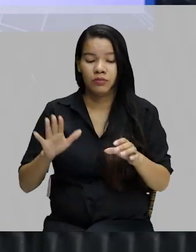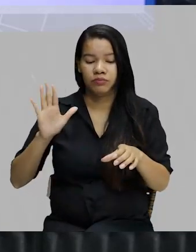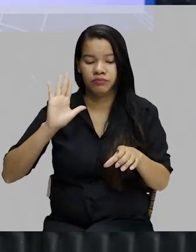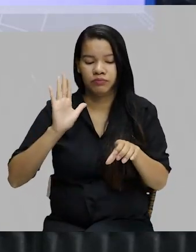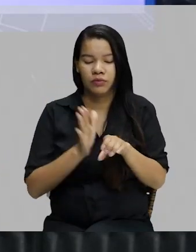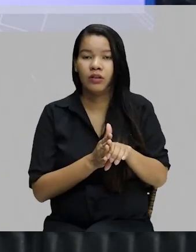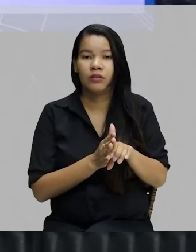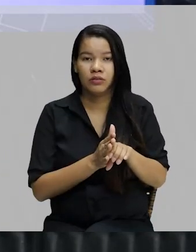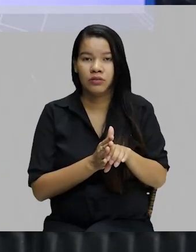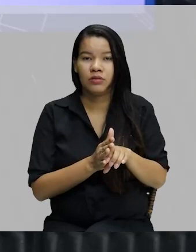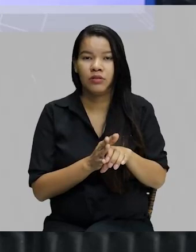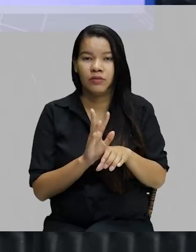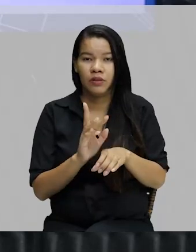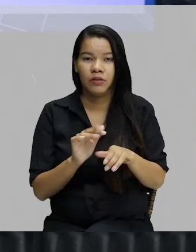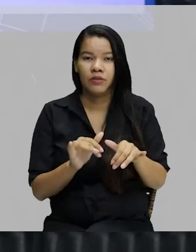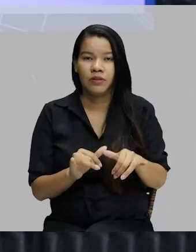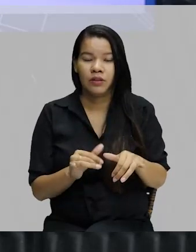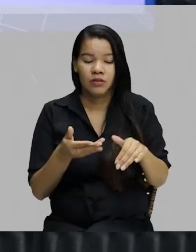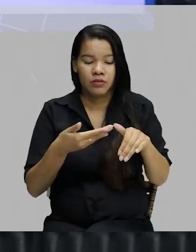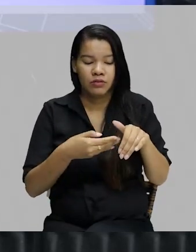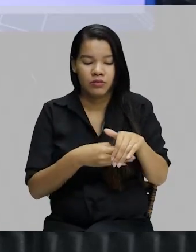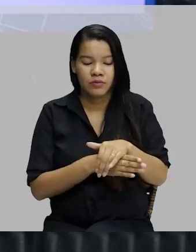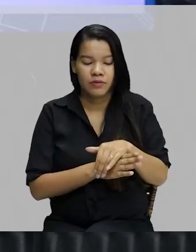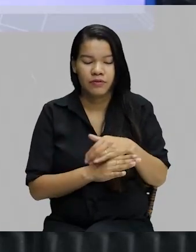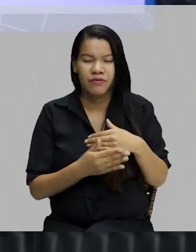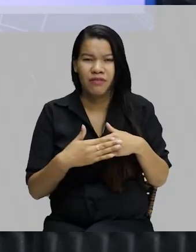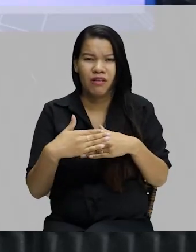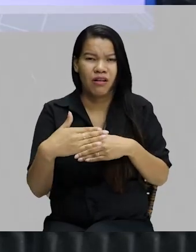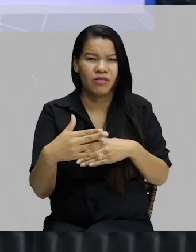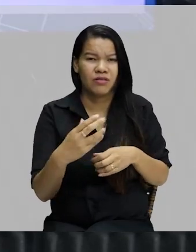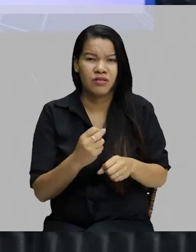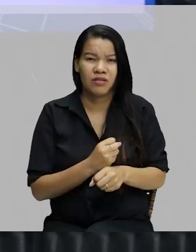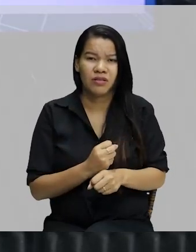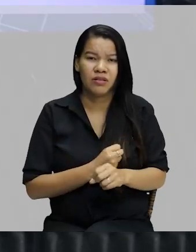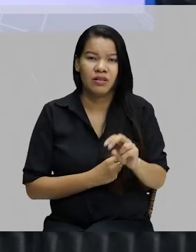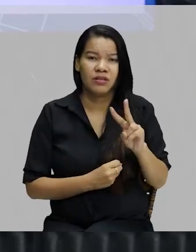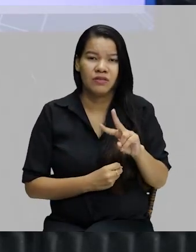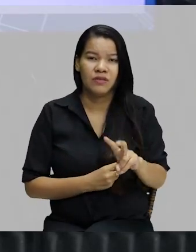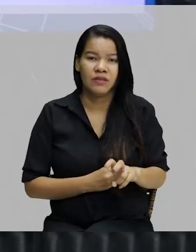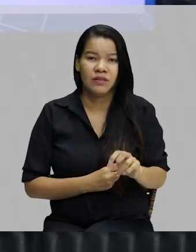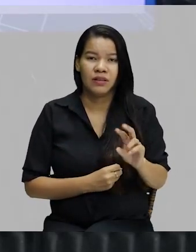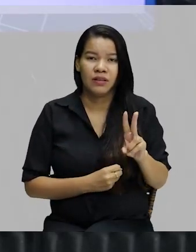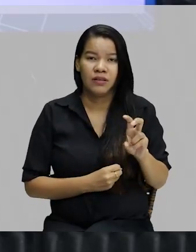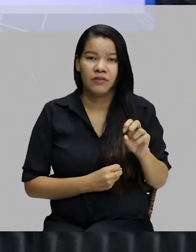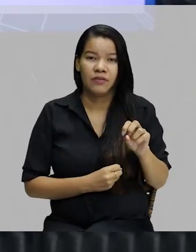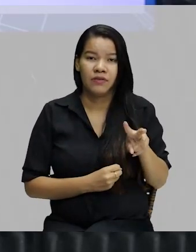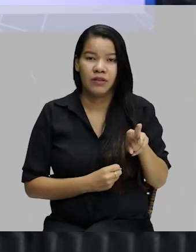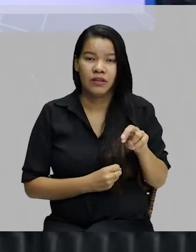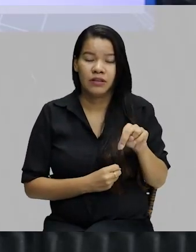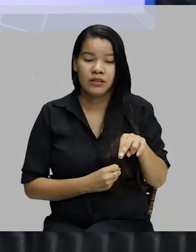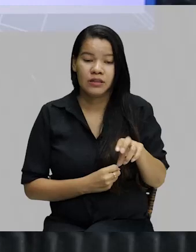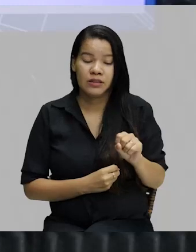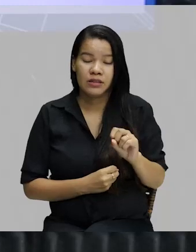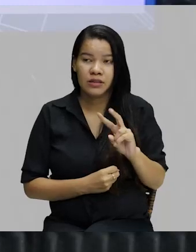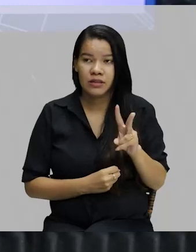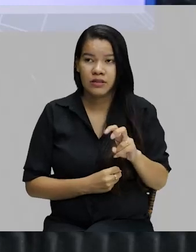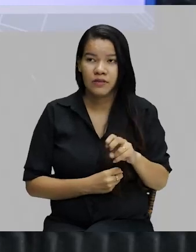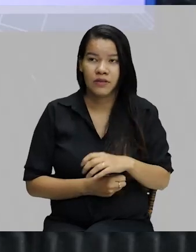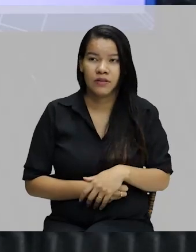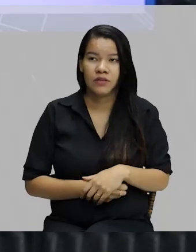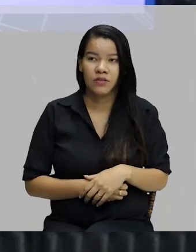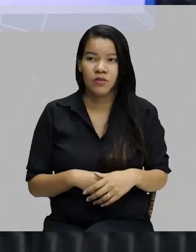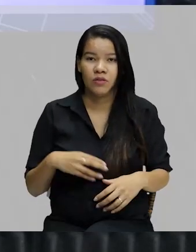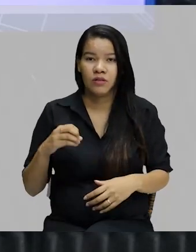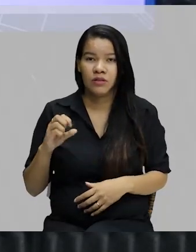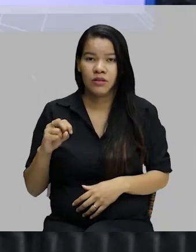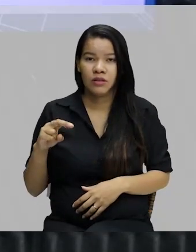selados e vão ficar em depósitos por muitos anos, às vezes nas cavernas em cavernas e às vezes são colocados no